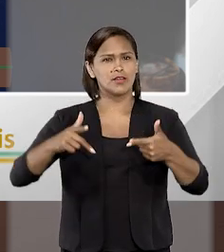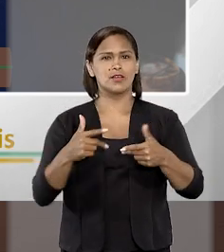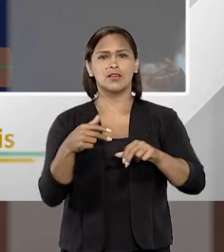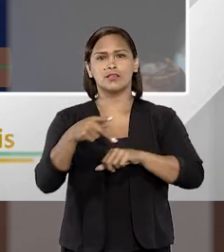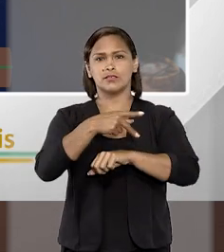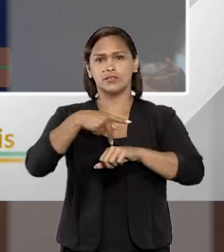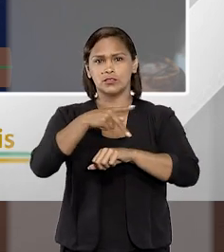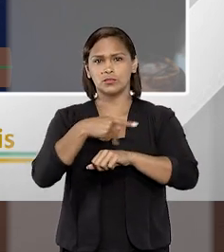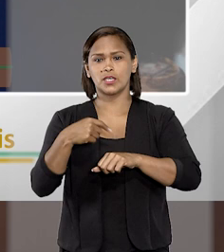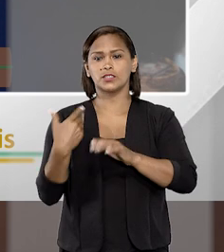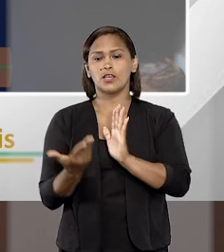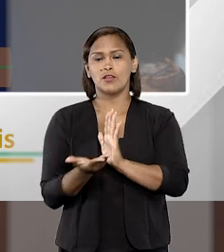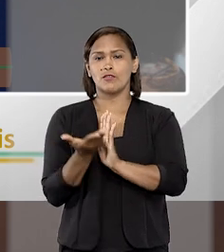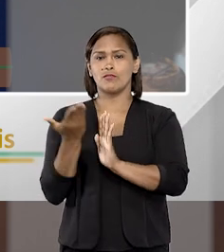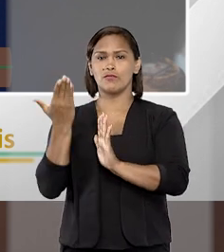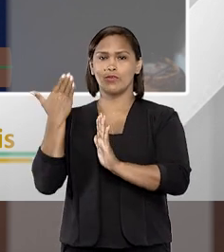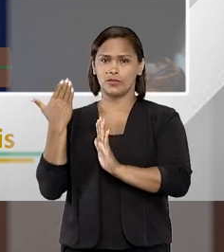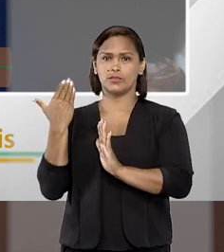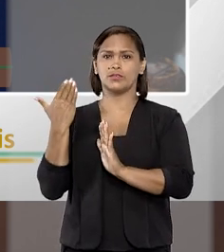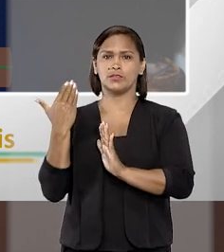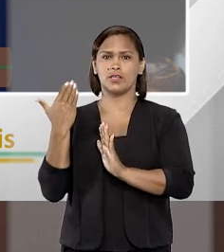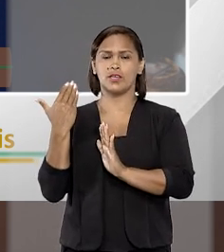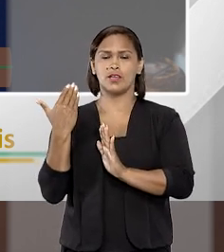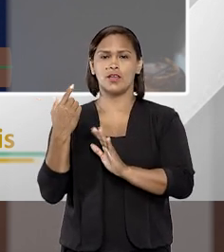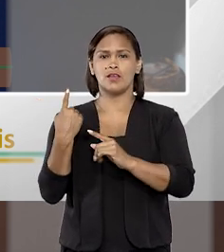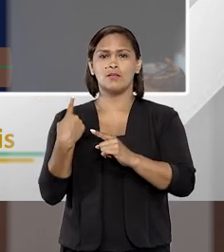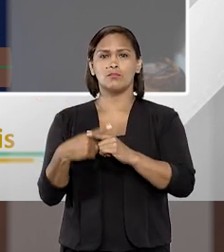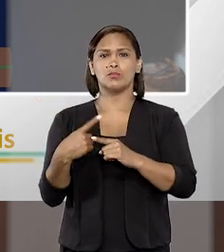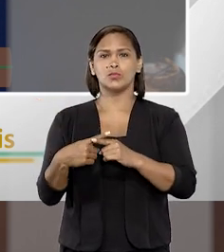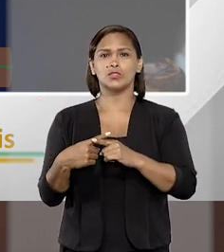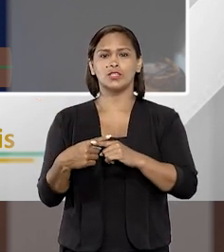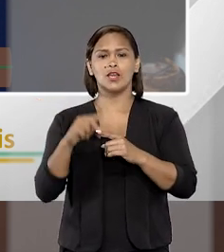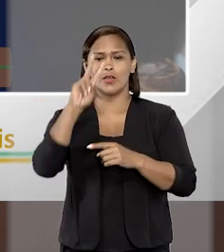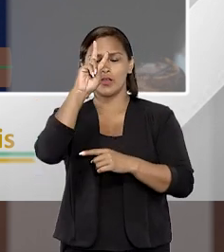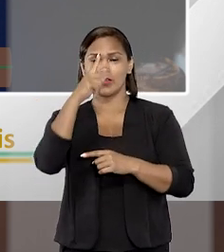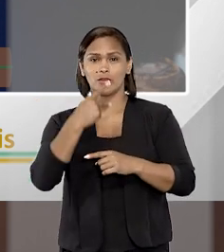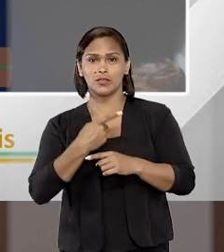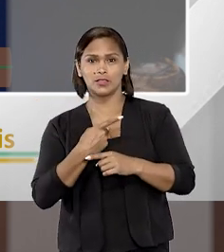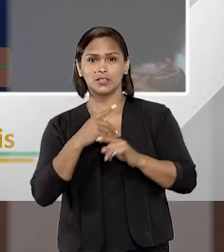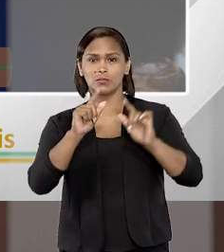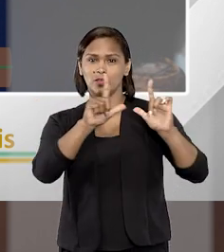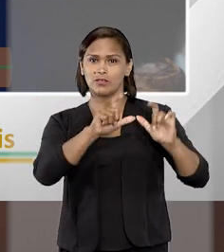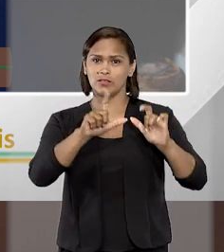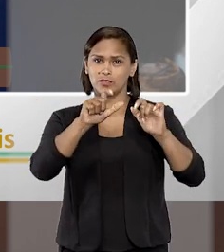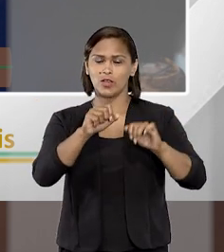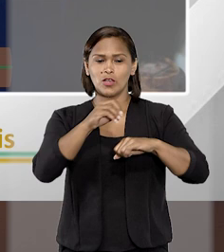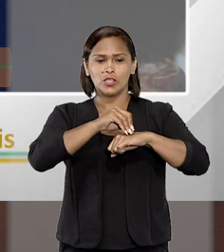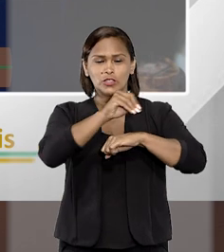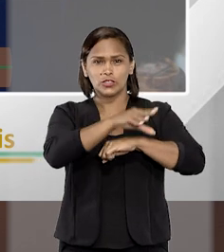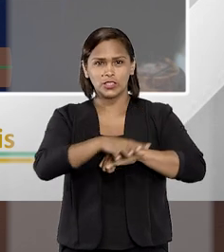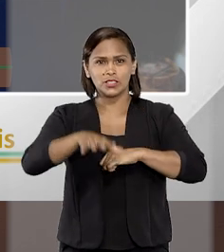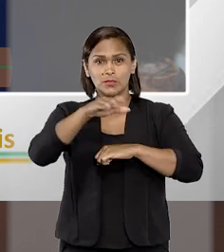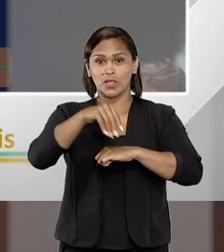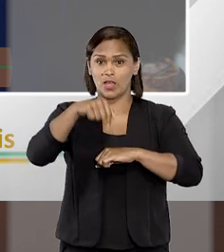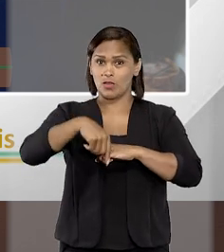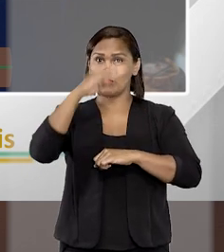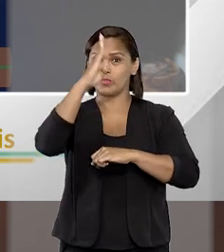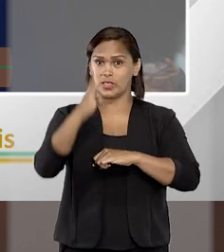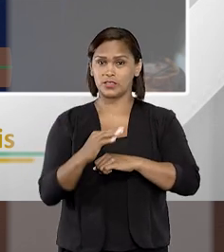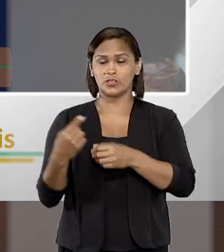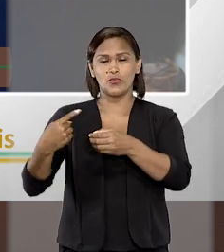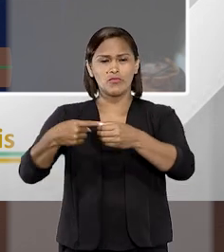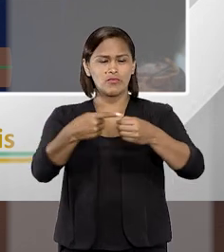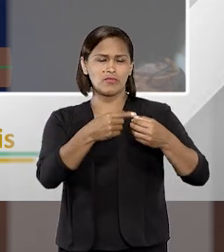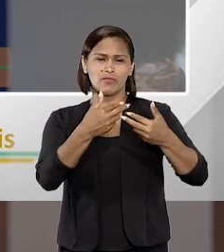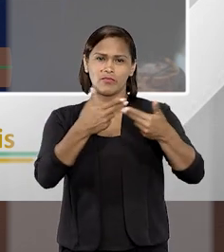já retrocederem em relação ao reconhecimento facial que tem sido determinado no Brasil muitas